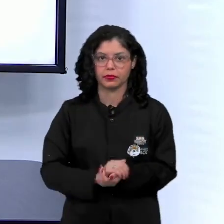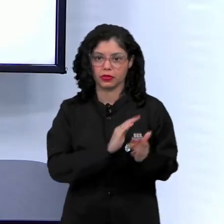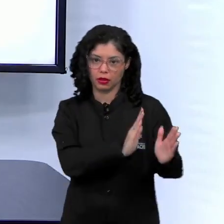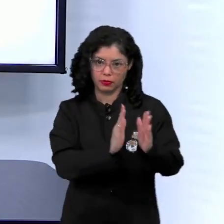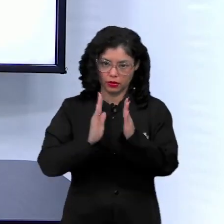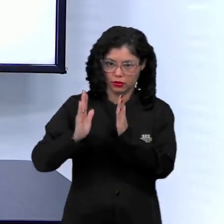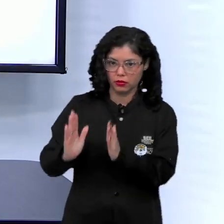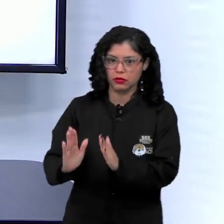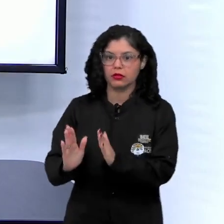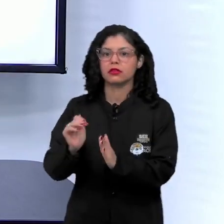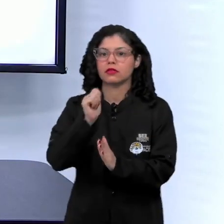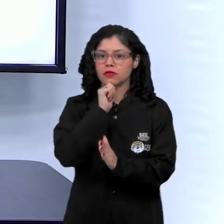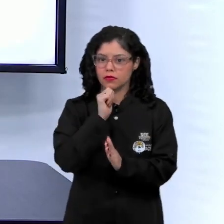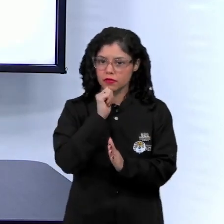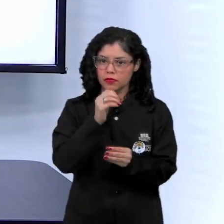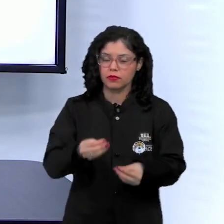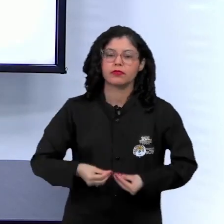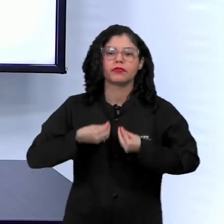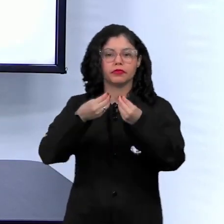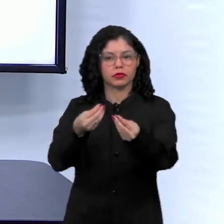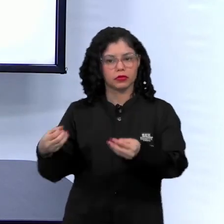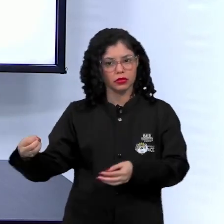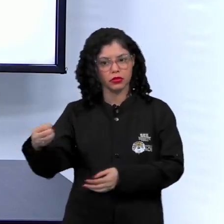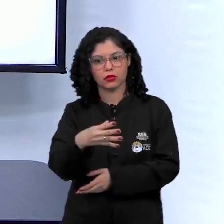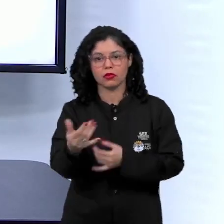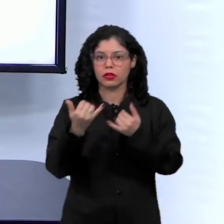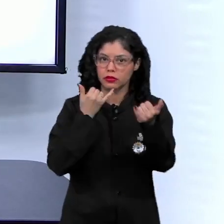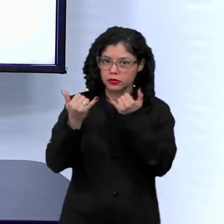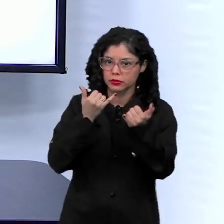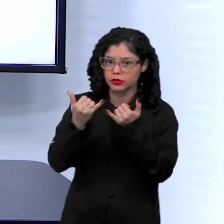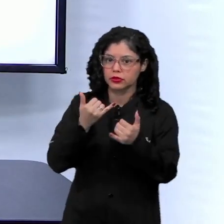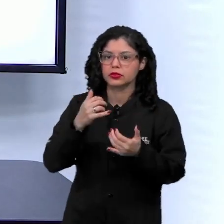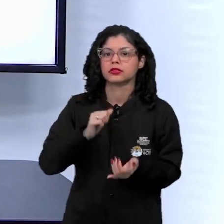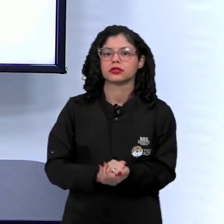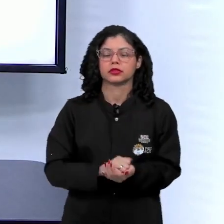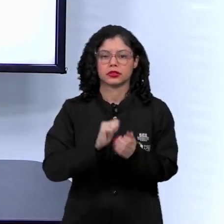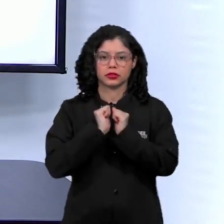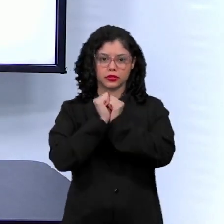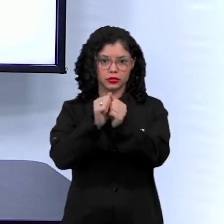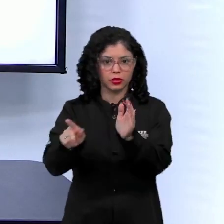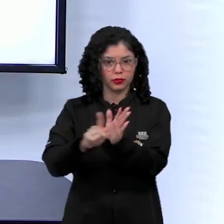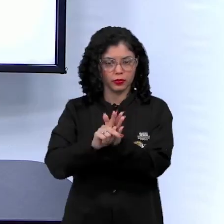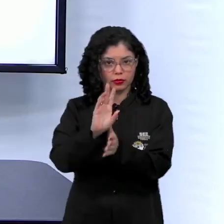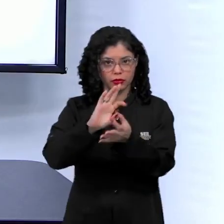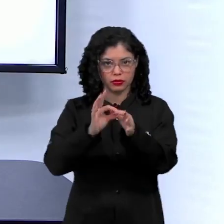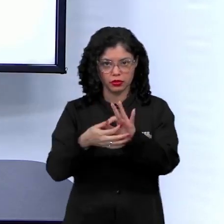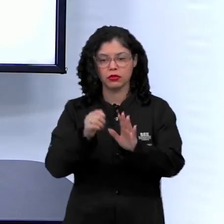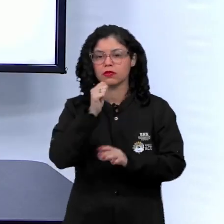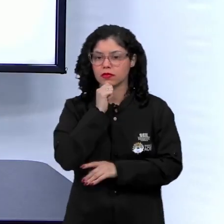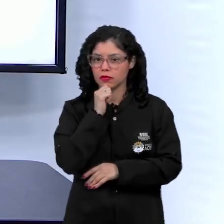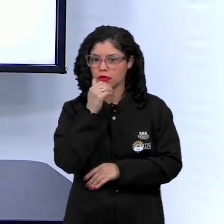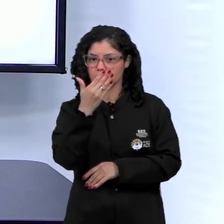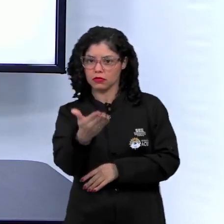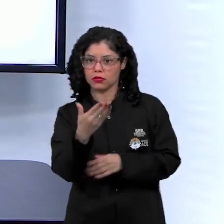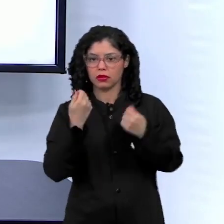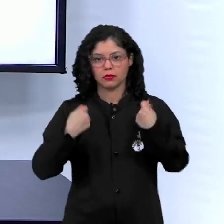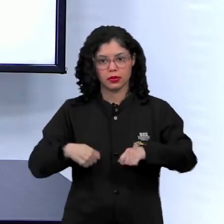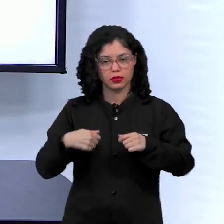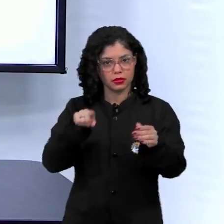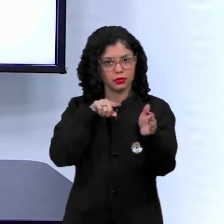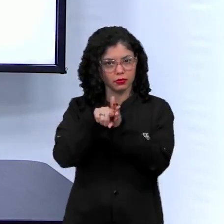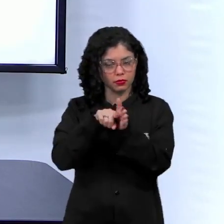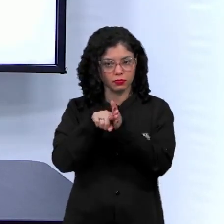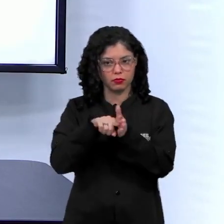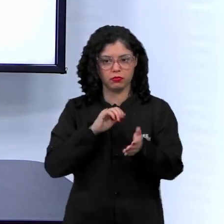partir dali, ele vai te entregar novas informações que estejam nesse contexto que você